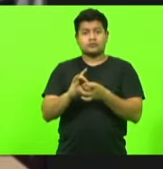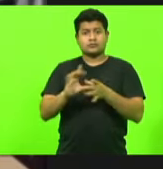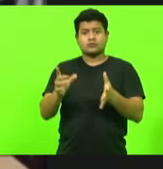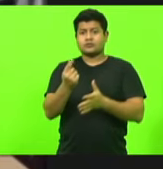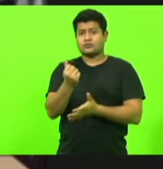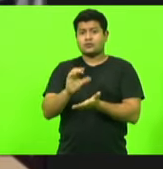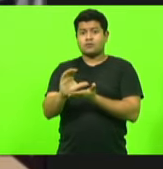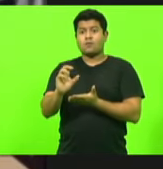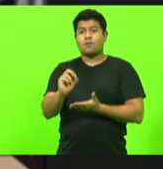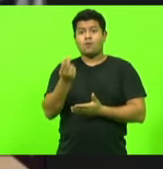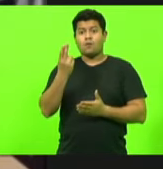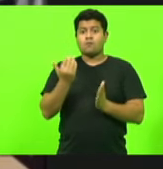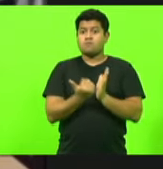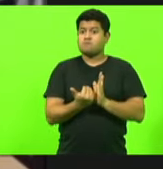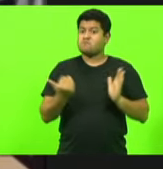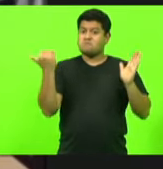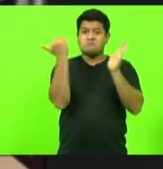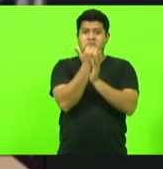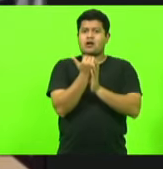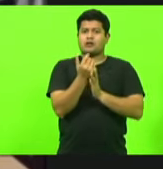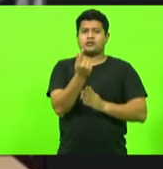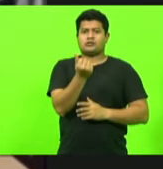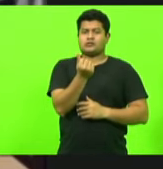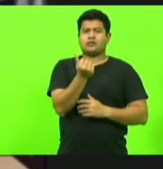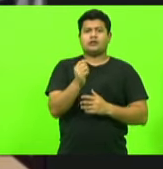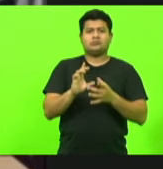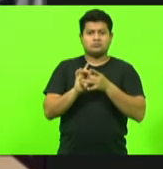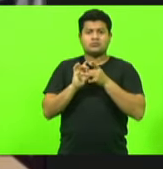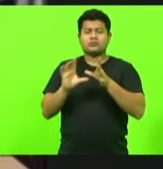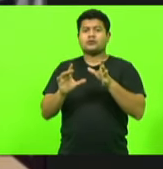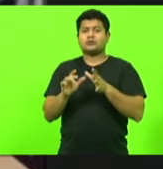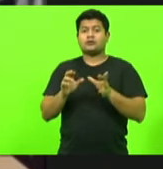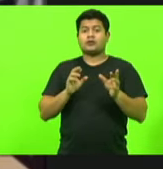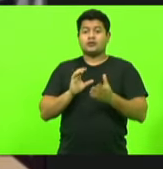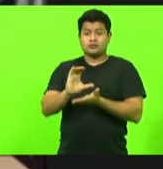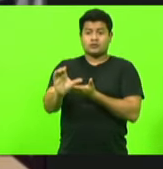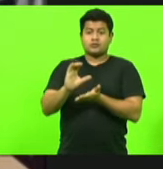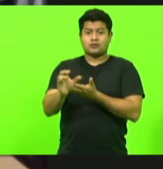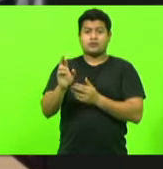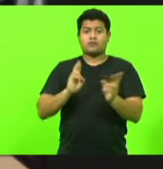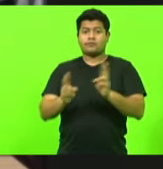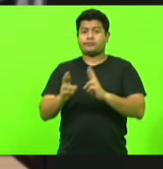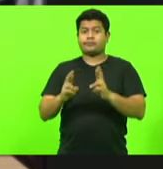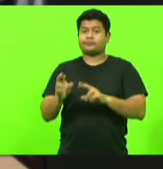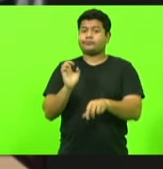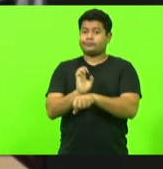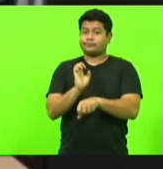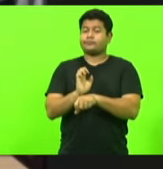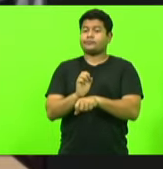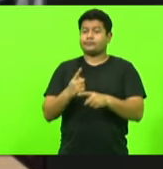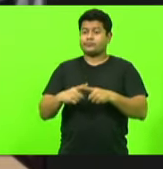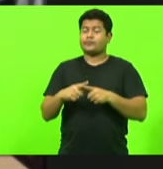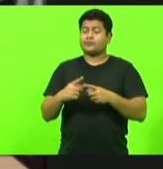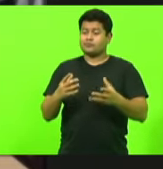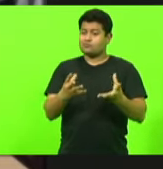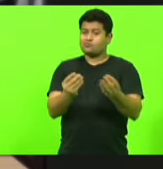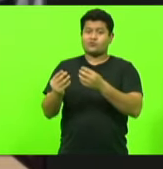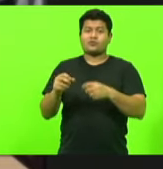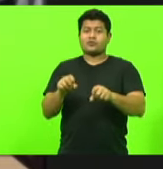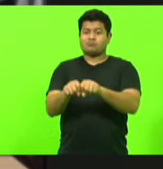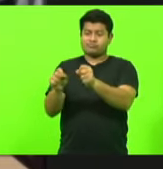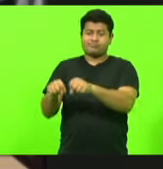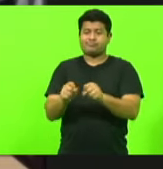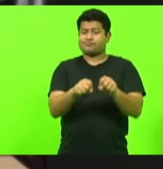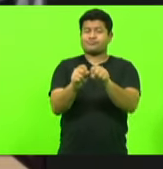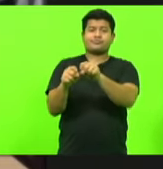até maior, seja investido nas rodovias estaduais, que estão numa situação realmente terrível pelo nosso estado.